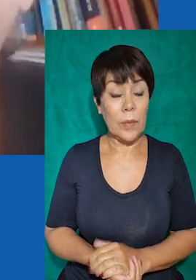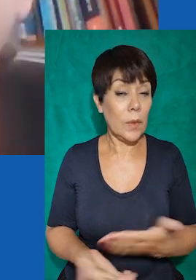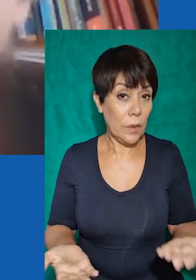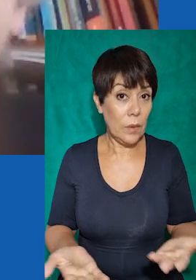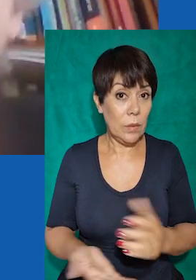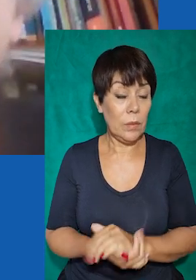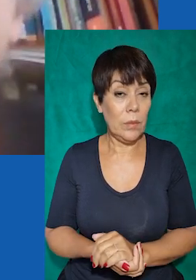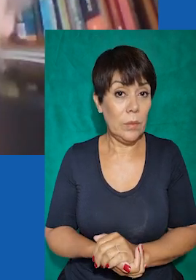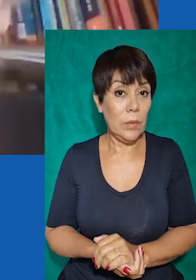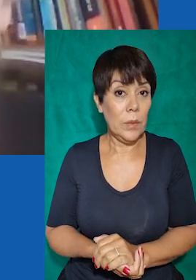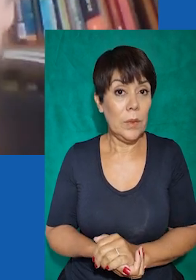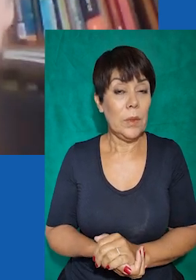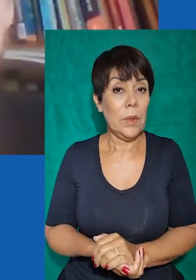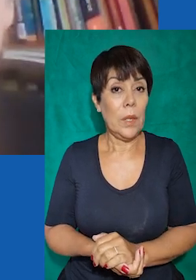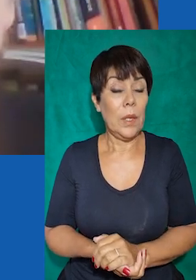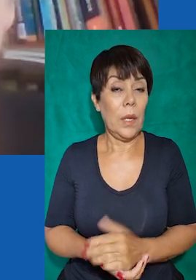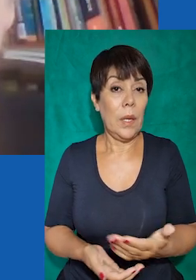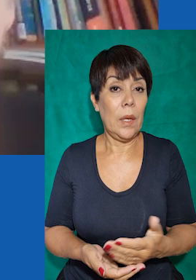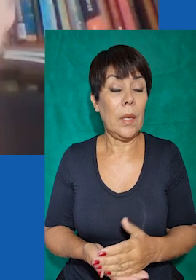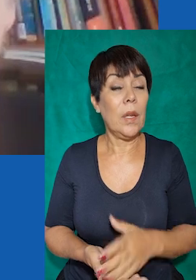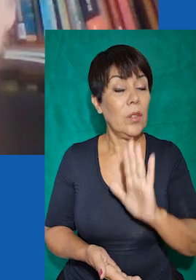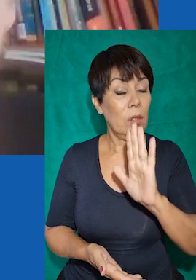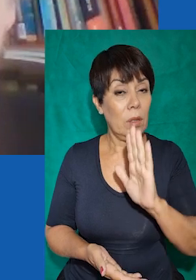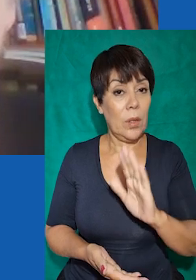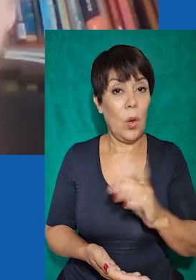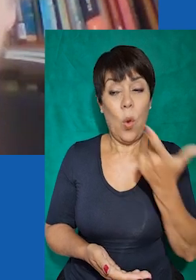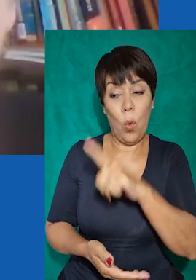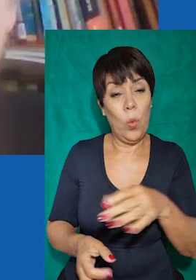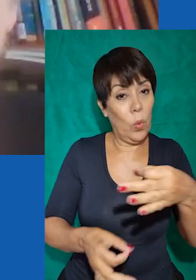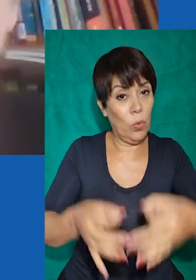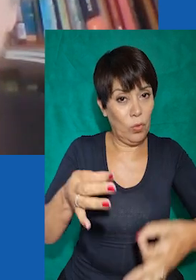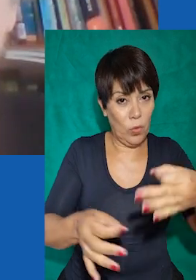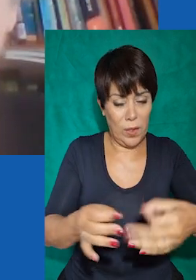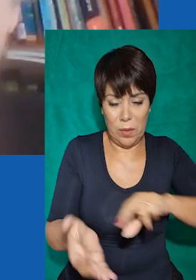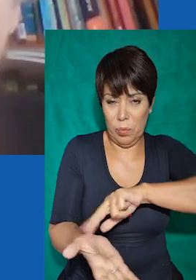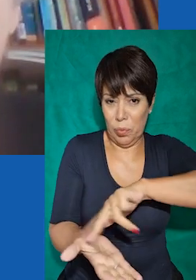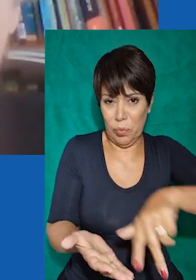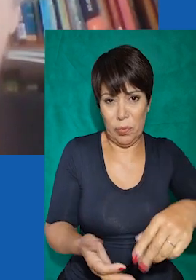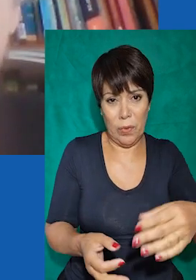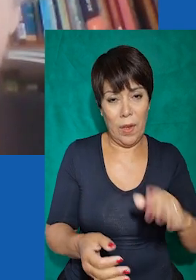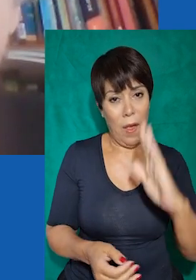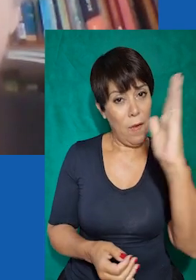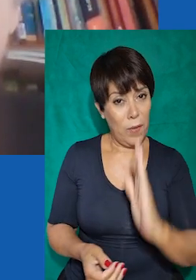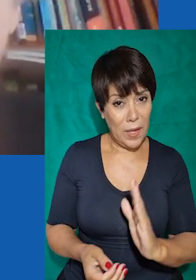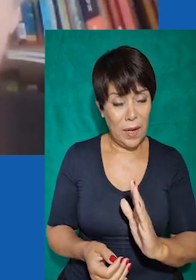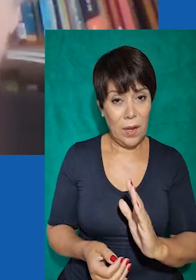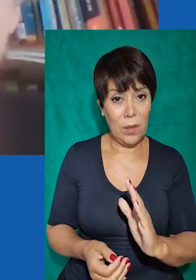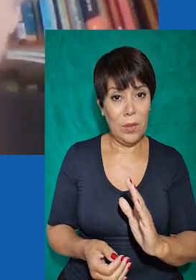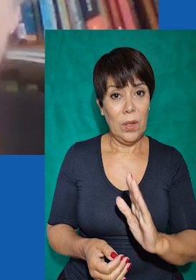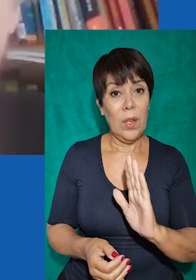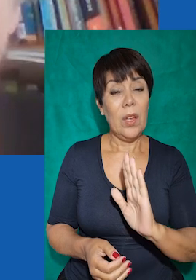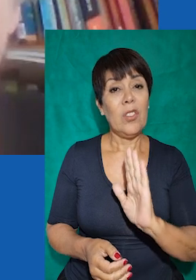então, eu só queria dizer que pelo menos que já vários juízes federais suspenderam